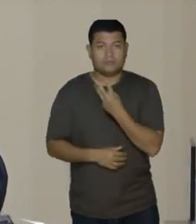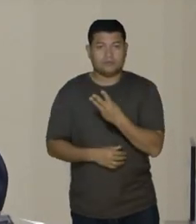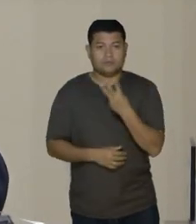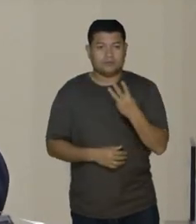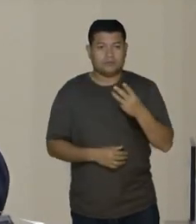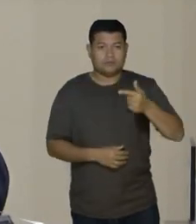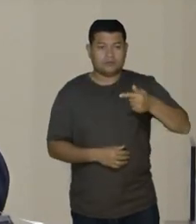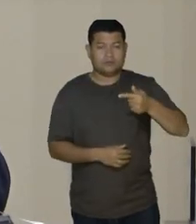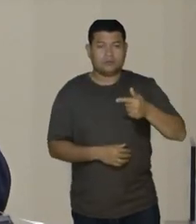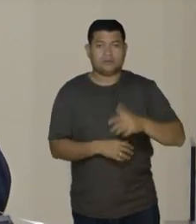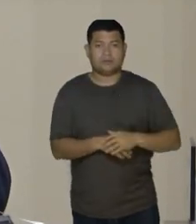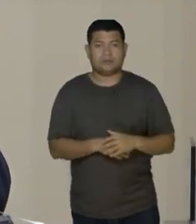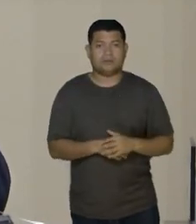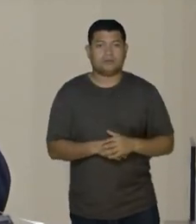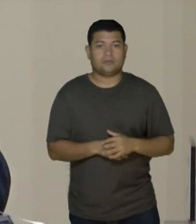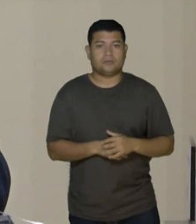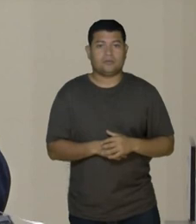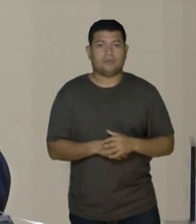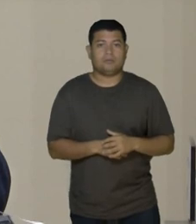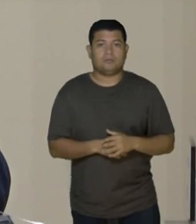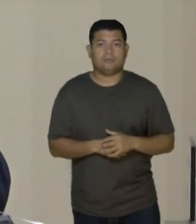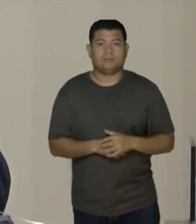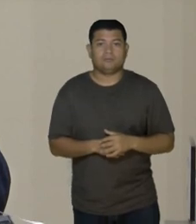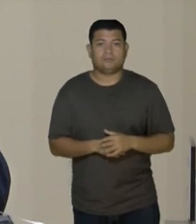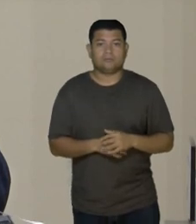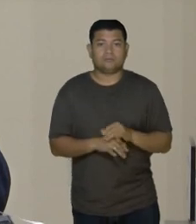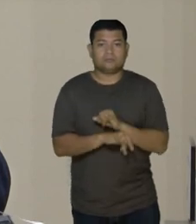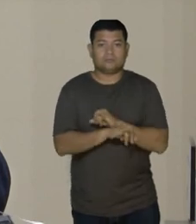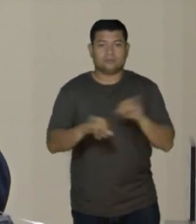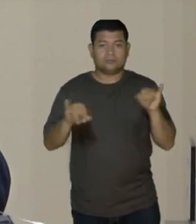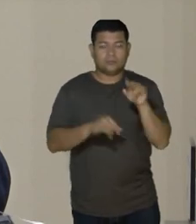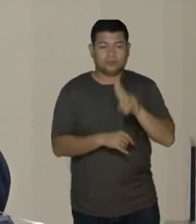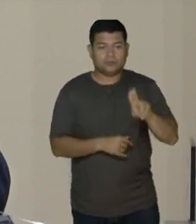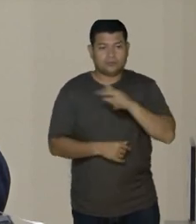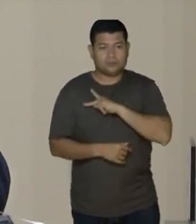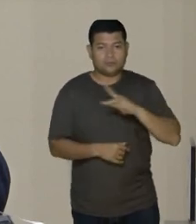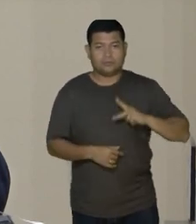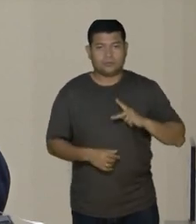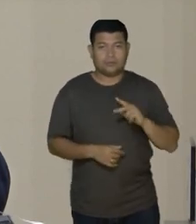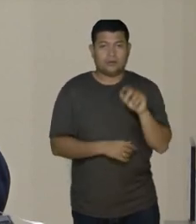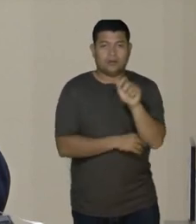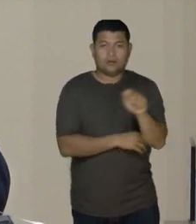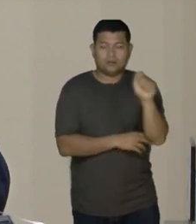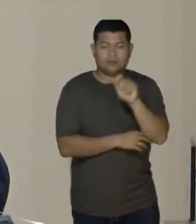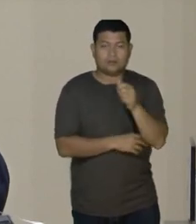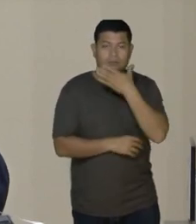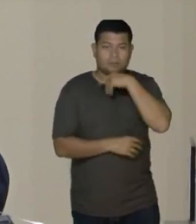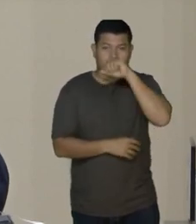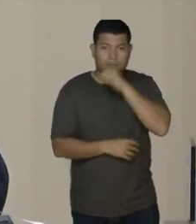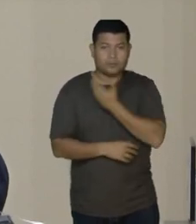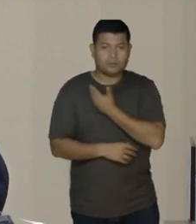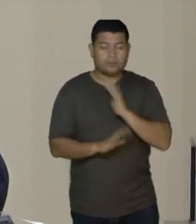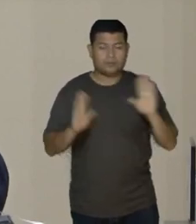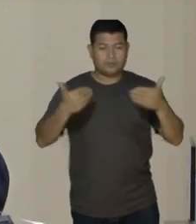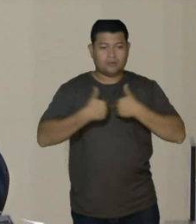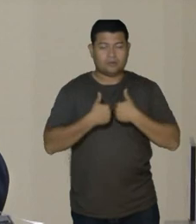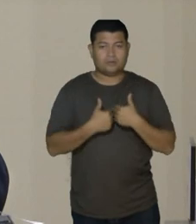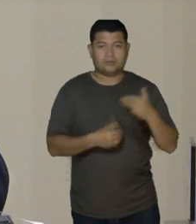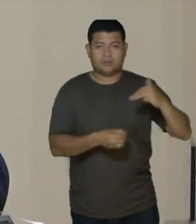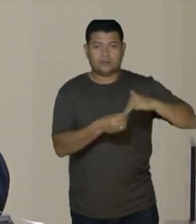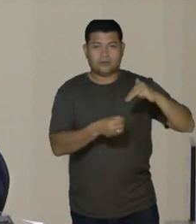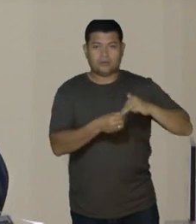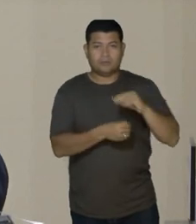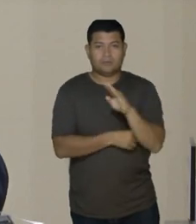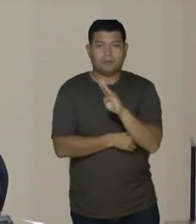337, que dá declaração de utilidade pública estadual, Associação de Pais e Amigos do Autista do município de Barra